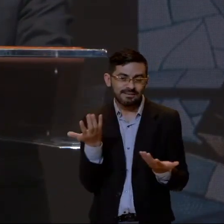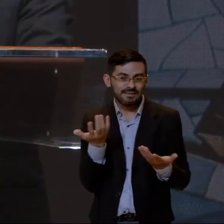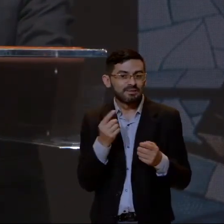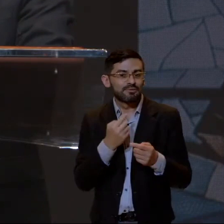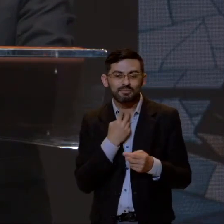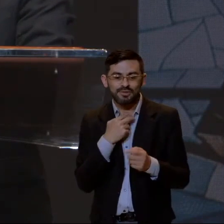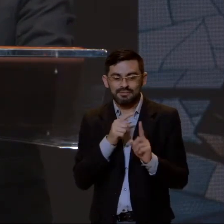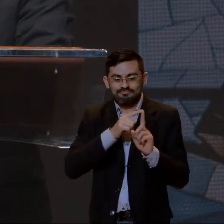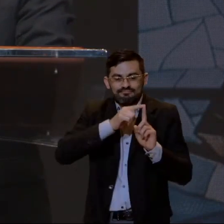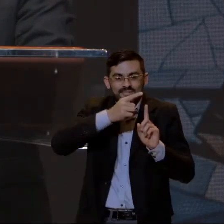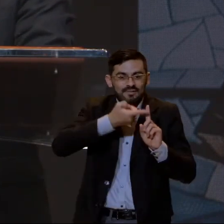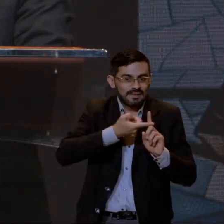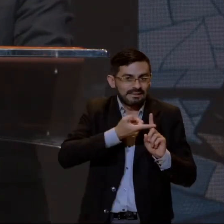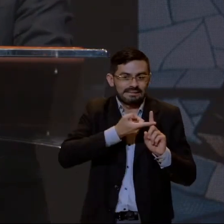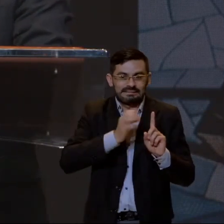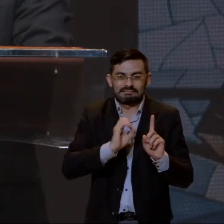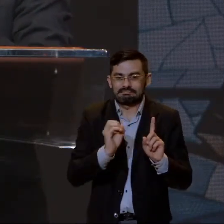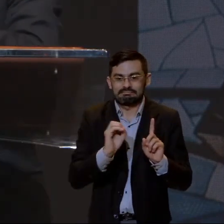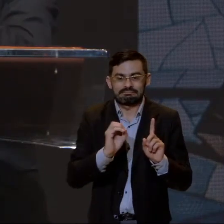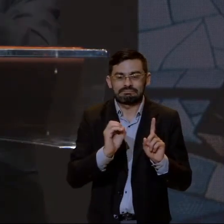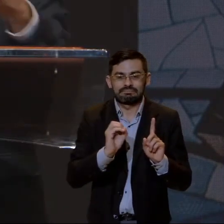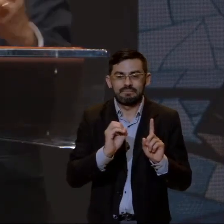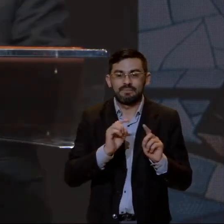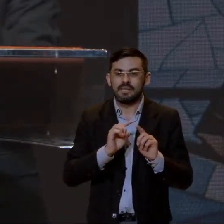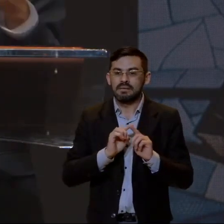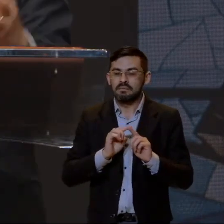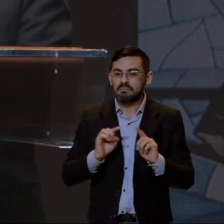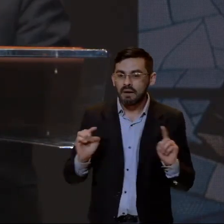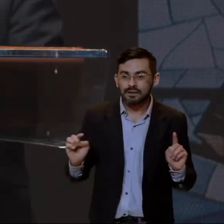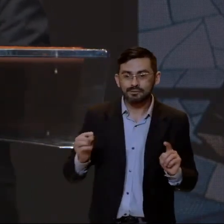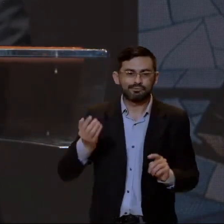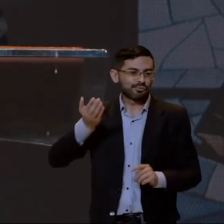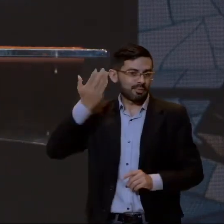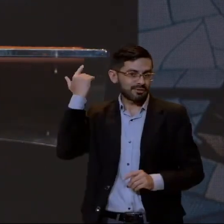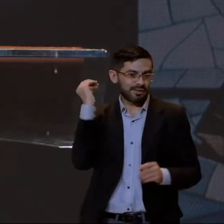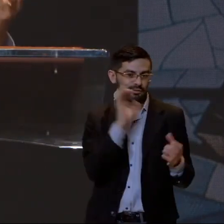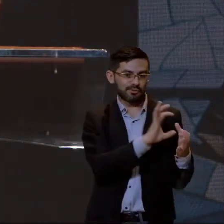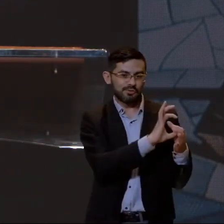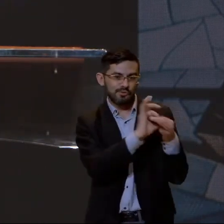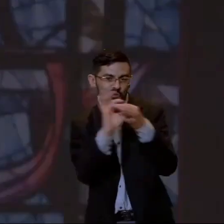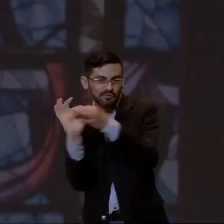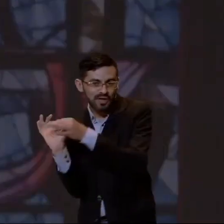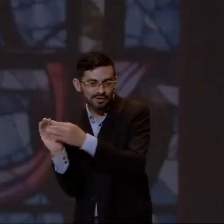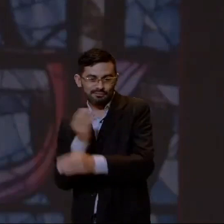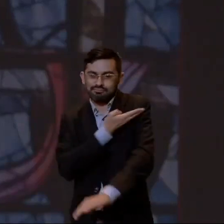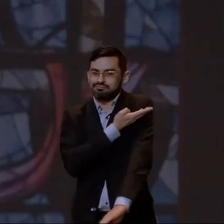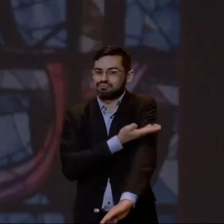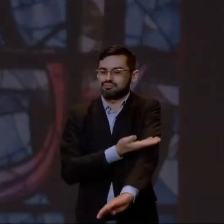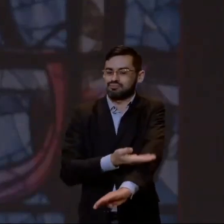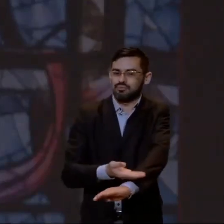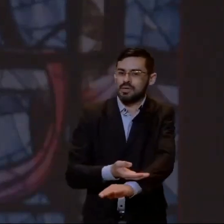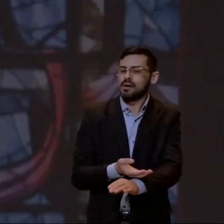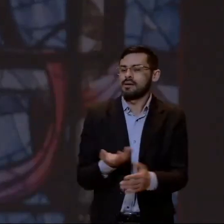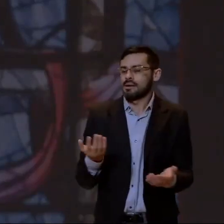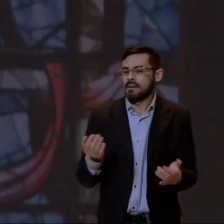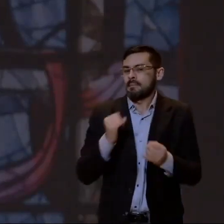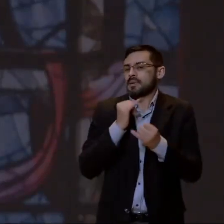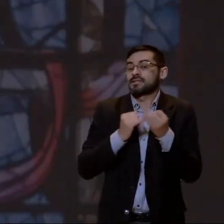não podia ter filhos. Diante daquele costume todo, não ter os filhos era